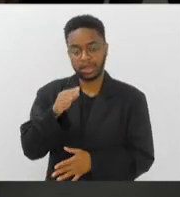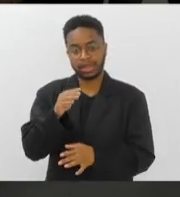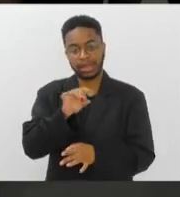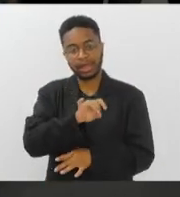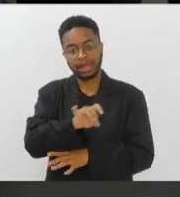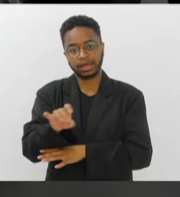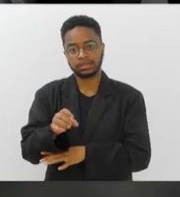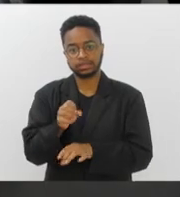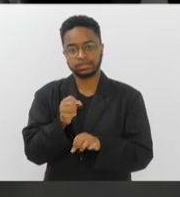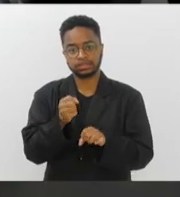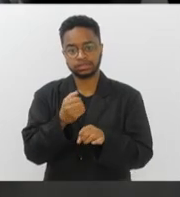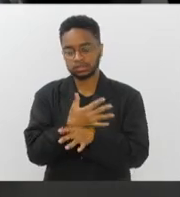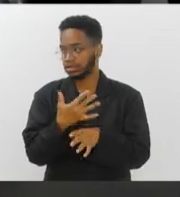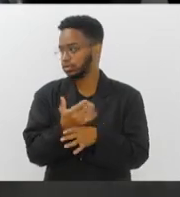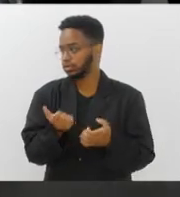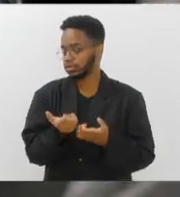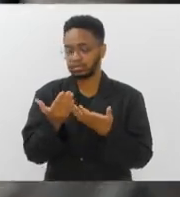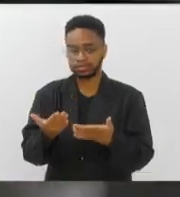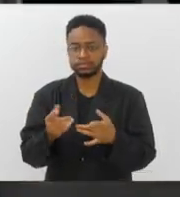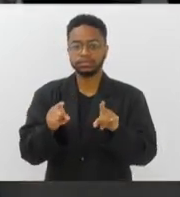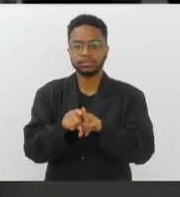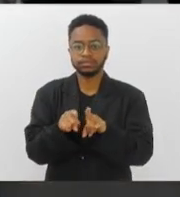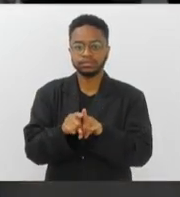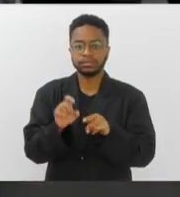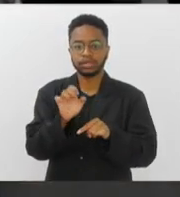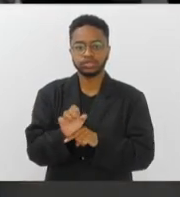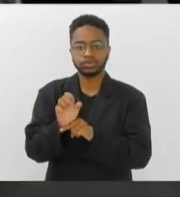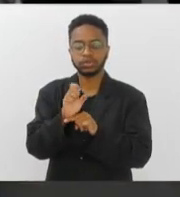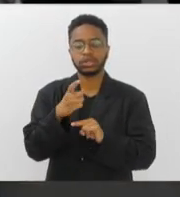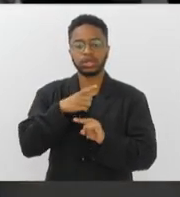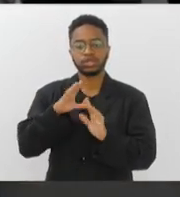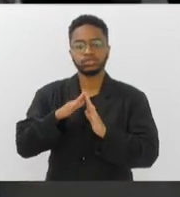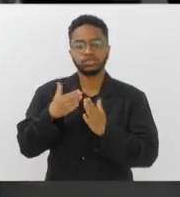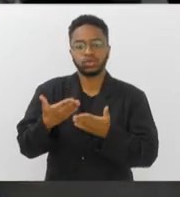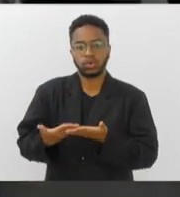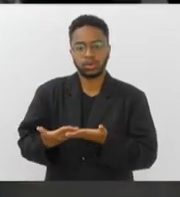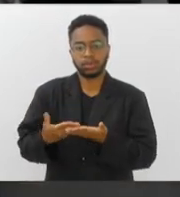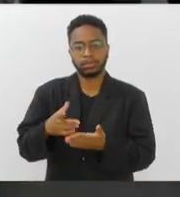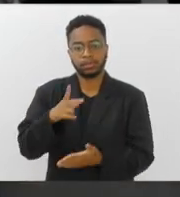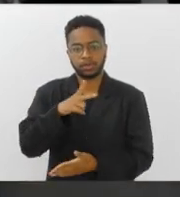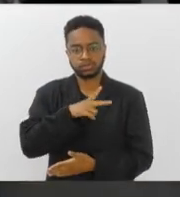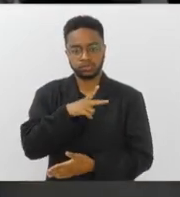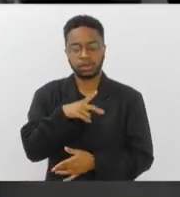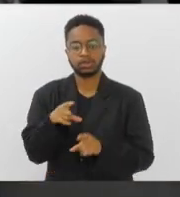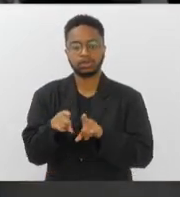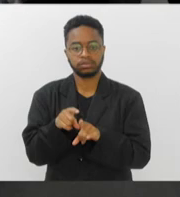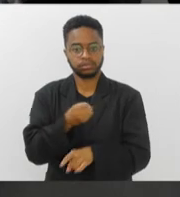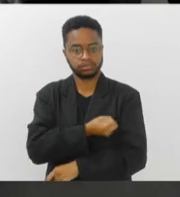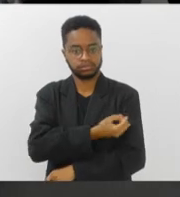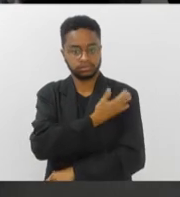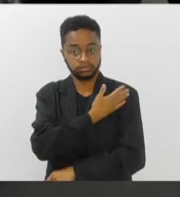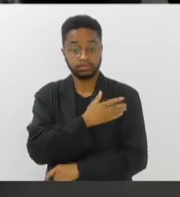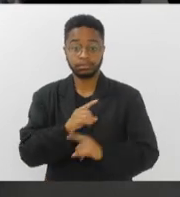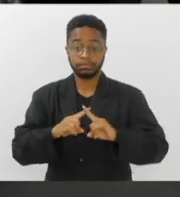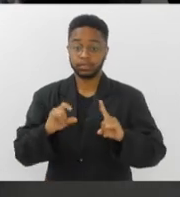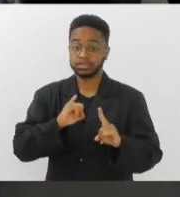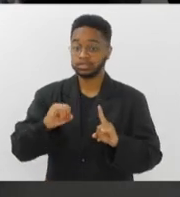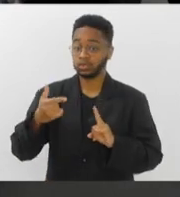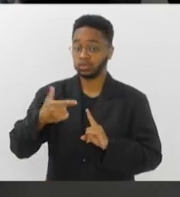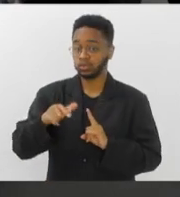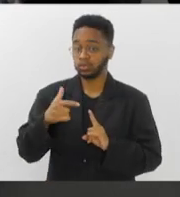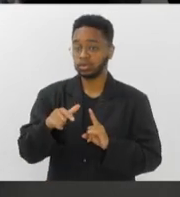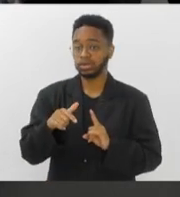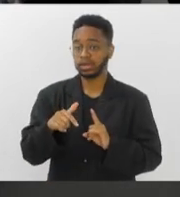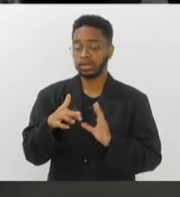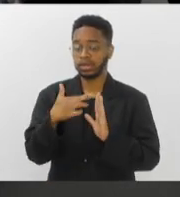ofertar, mas o sistema estadual ele inclui as escolas privadas do ensino fundamental. Se a gente não tiver nenhuma prerrogativa de legislação que se estenda